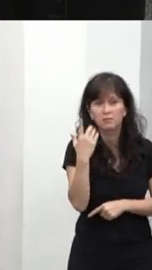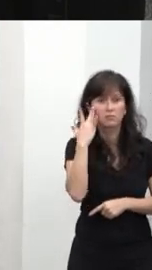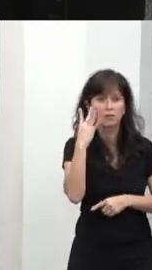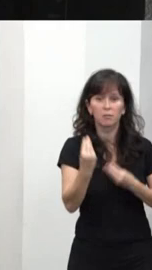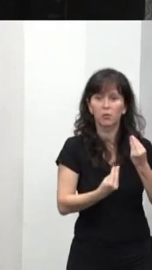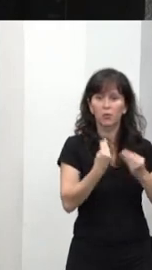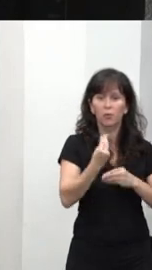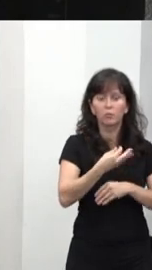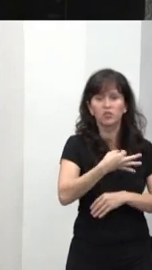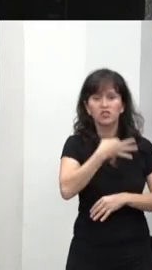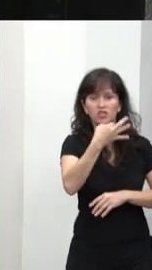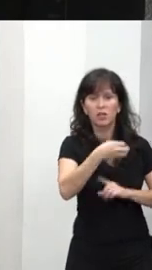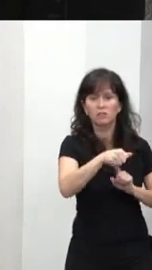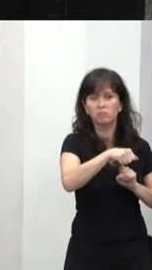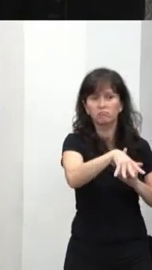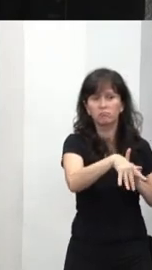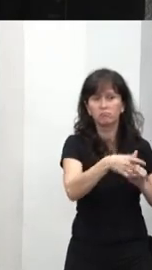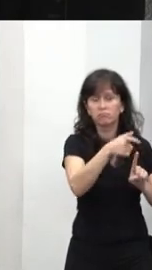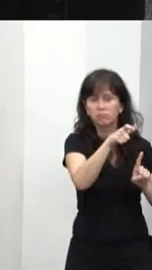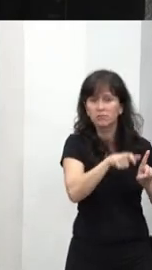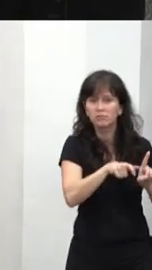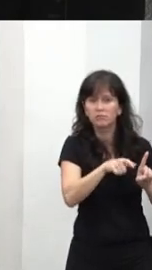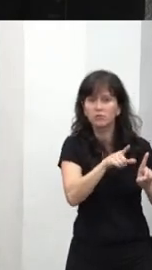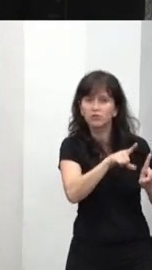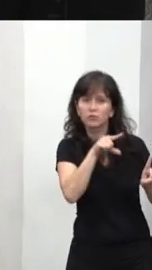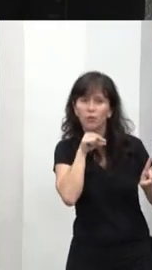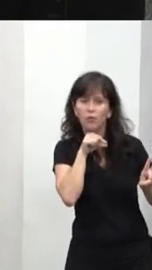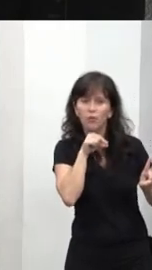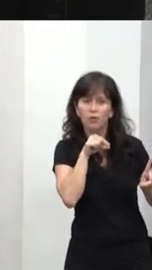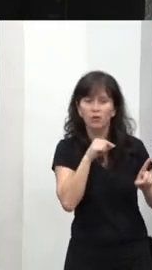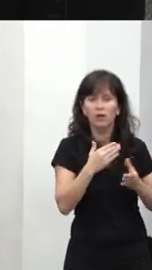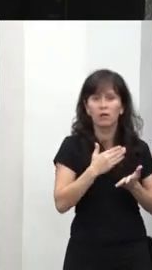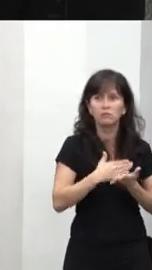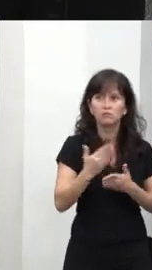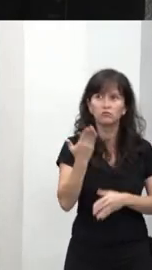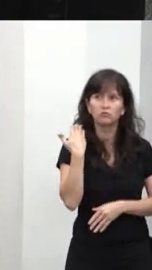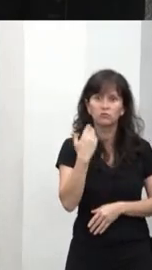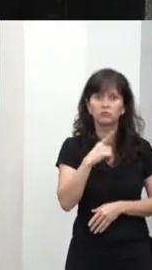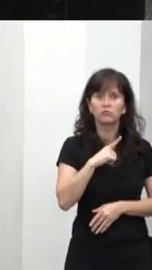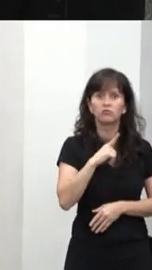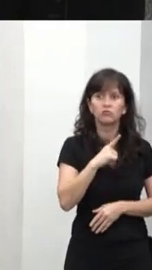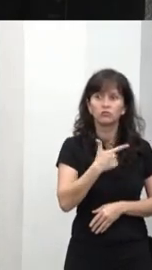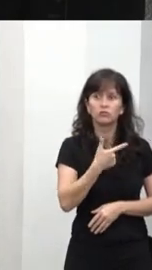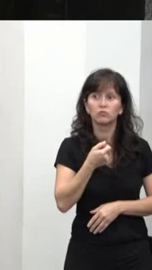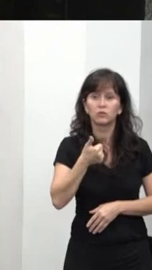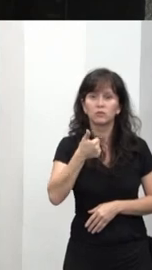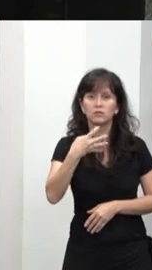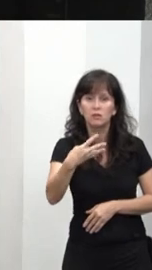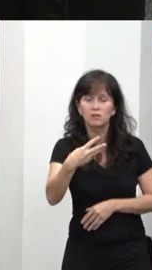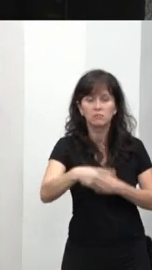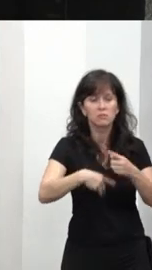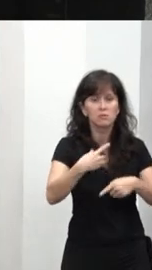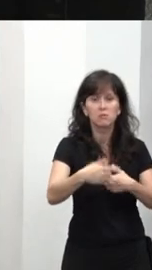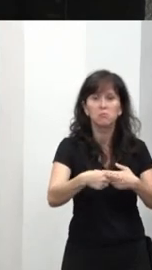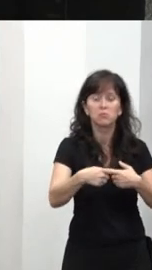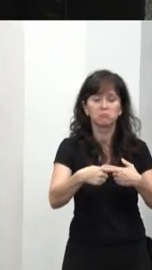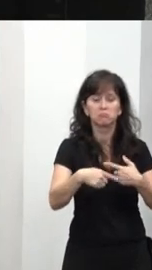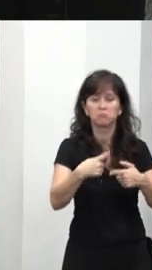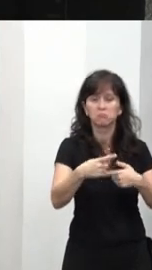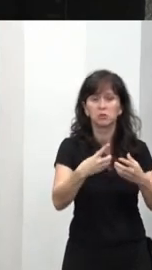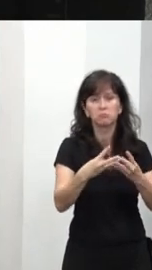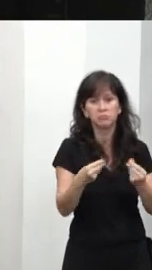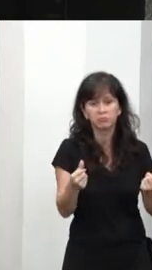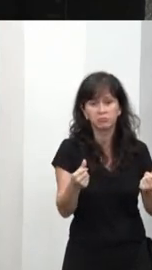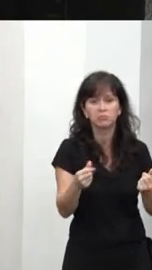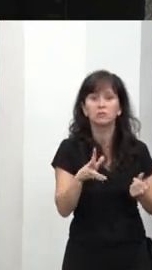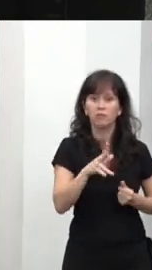teve conferência lá em 2013 Desde então não teve outra Então esse é um ano muito importante para a cultura vai ter a lei Paulo Gustavo